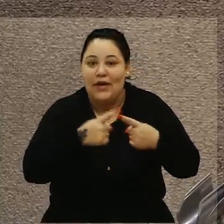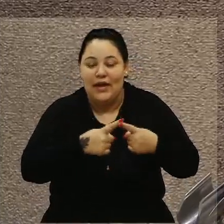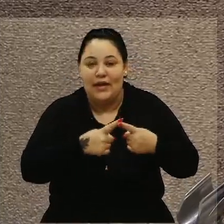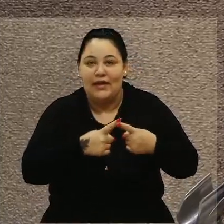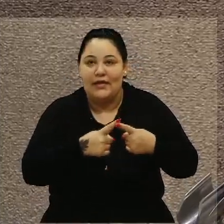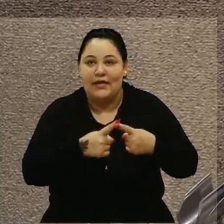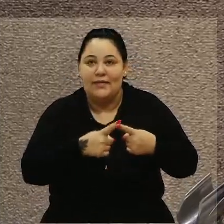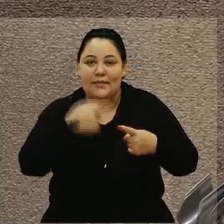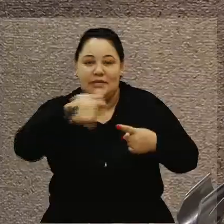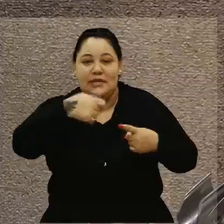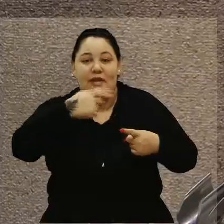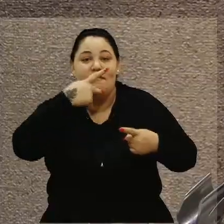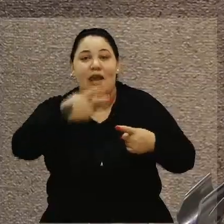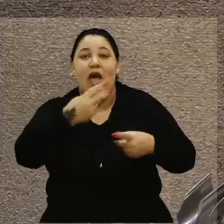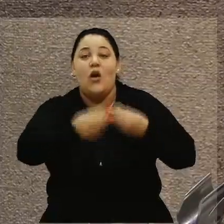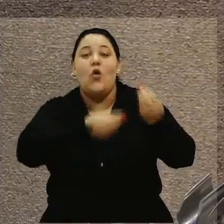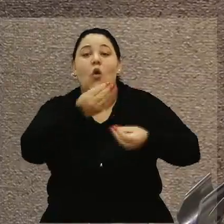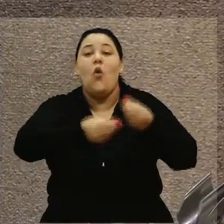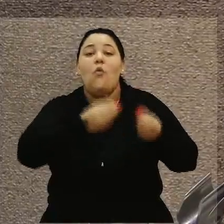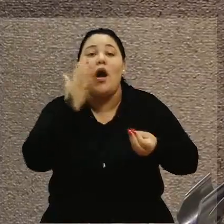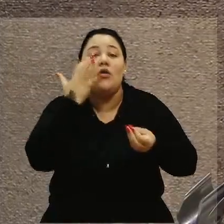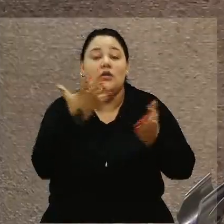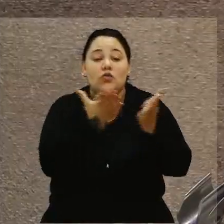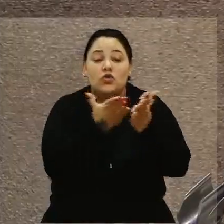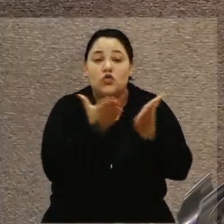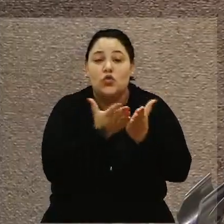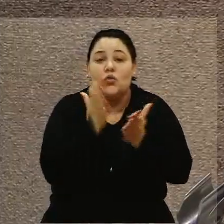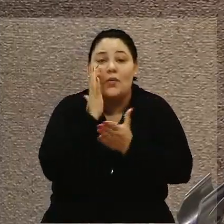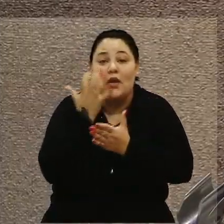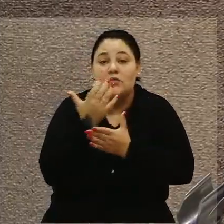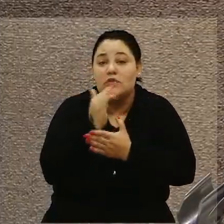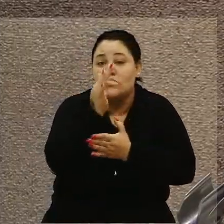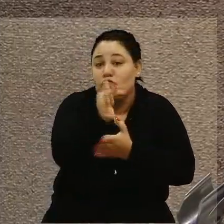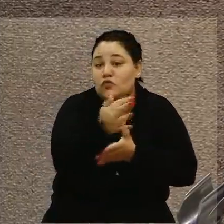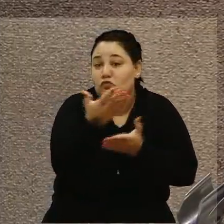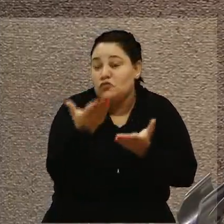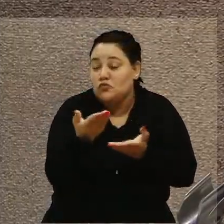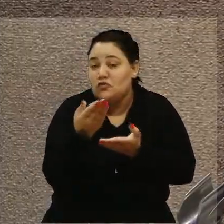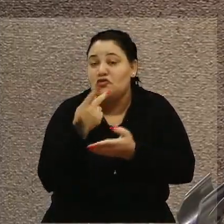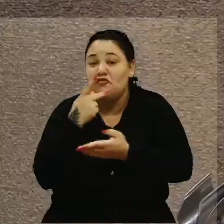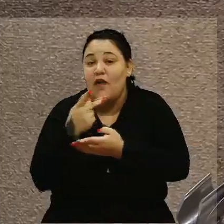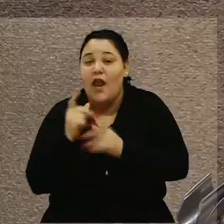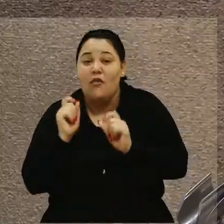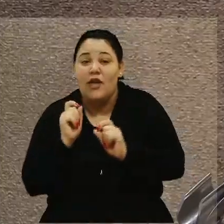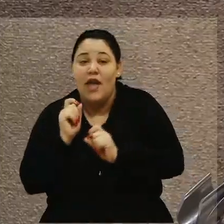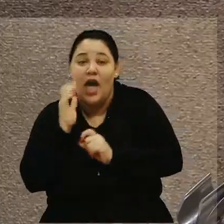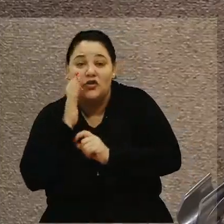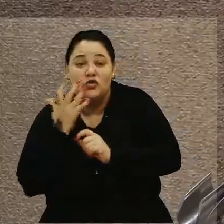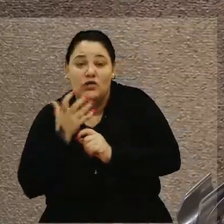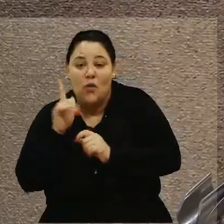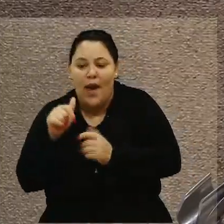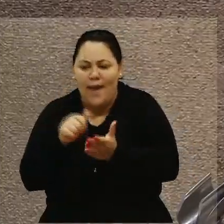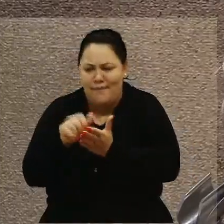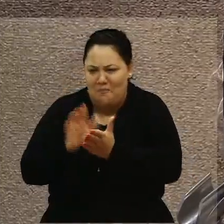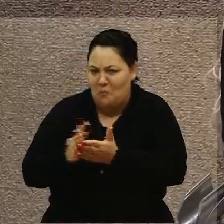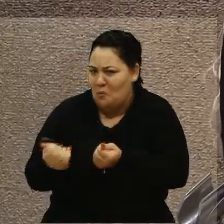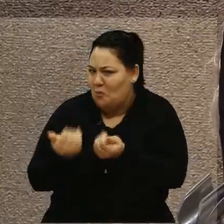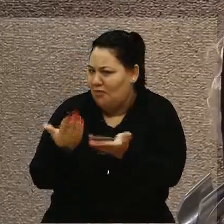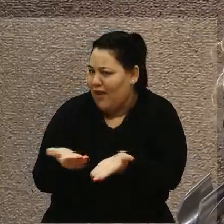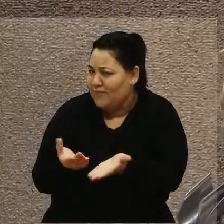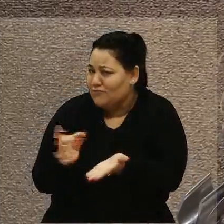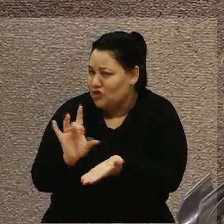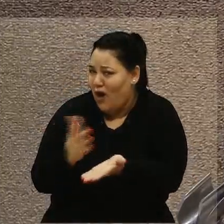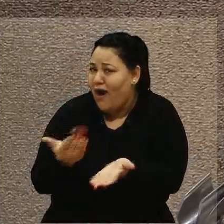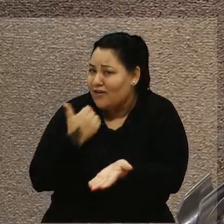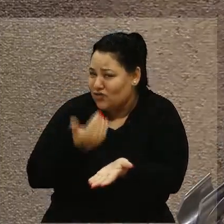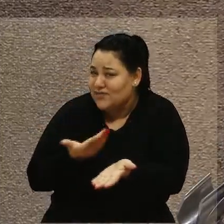então, em que situação que estão os estudos para isso acontecer, a gente fala que a solução é multar o cidadão.